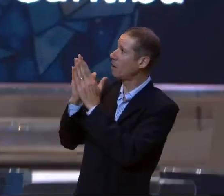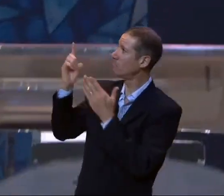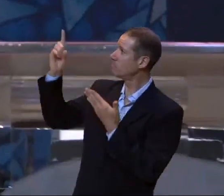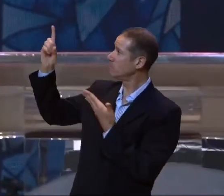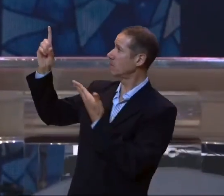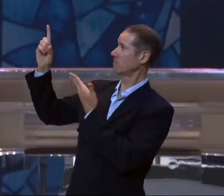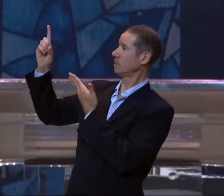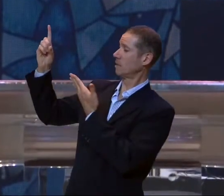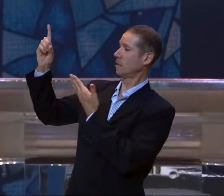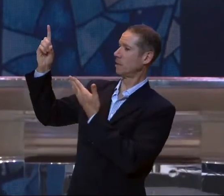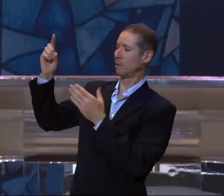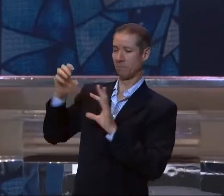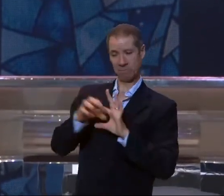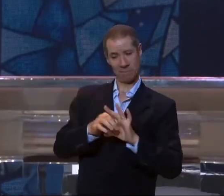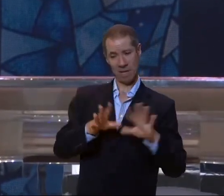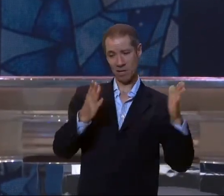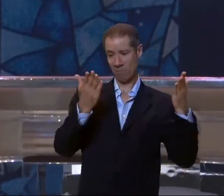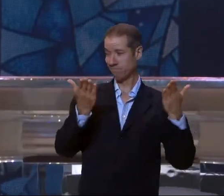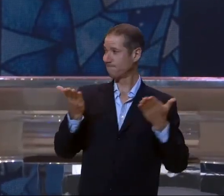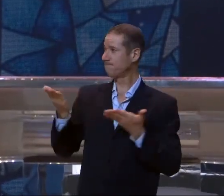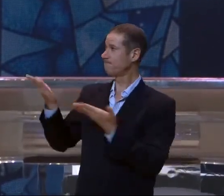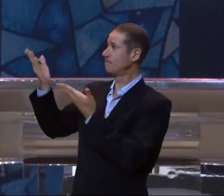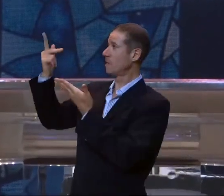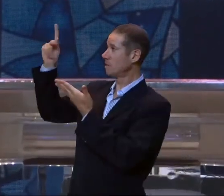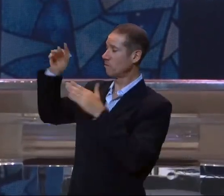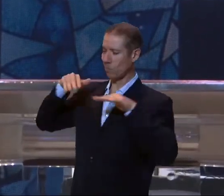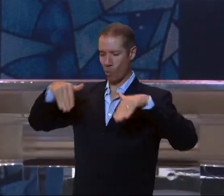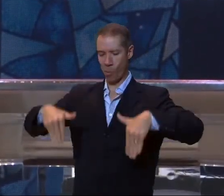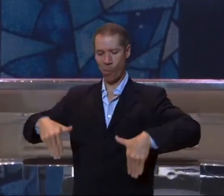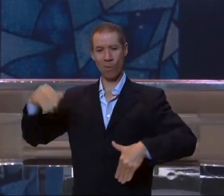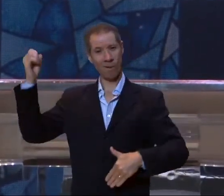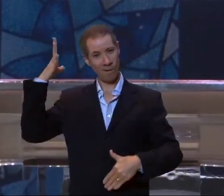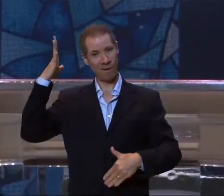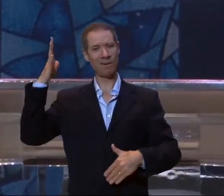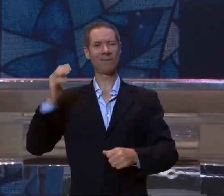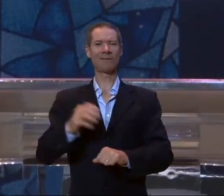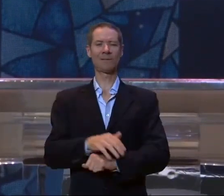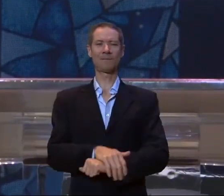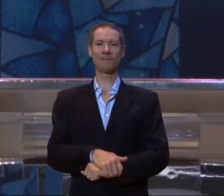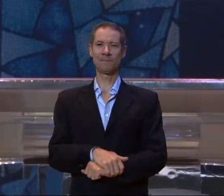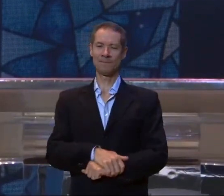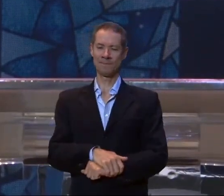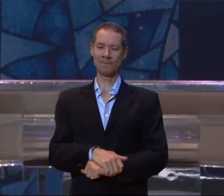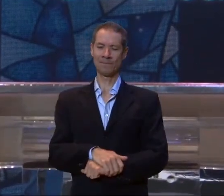Eu vou deixar aqui diante do teu trono de graça.